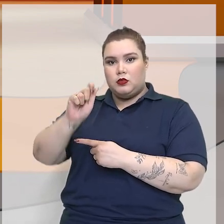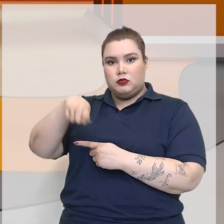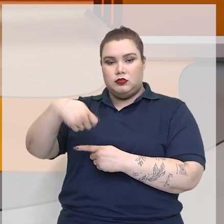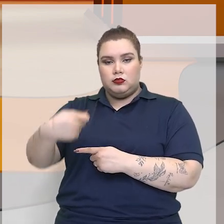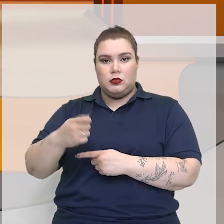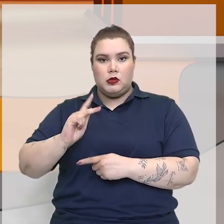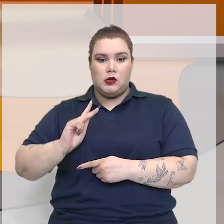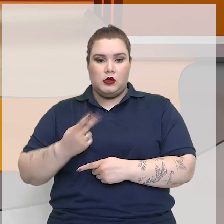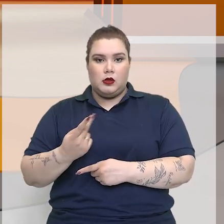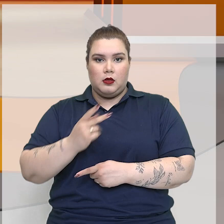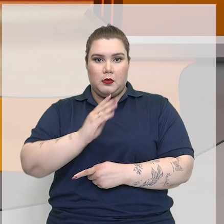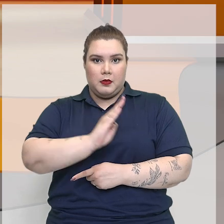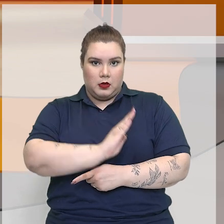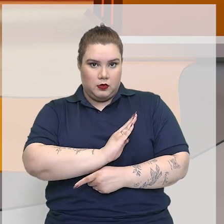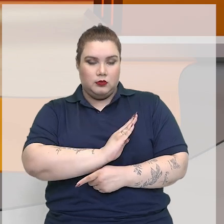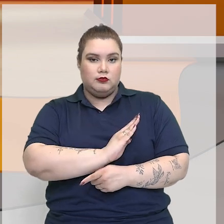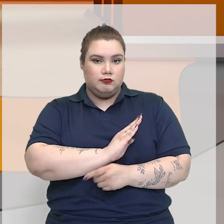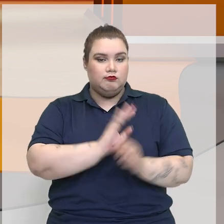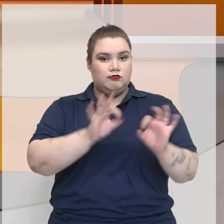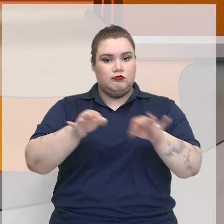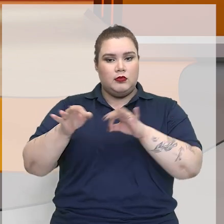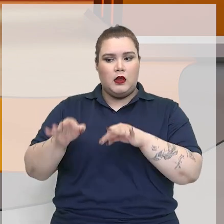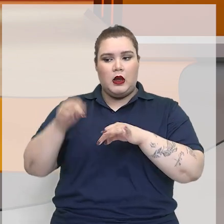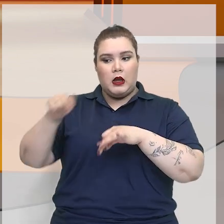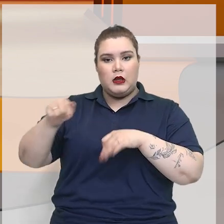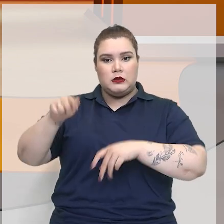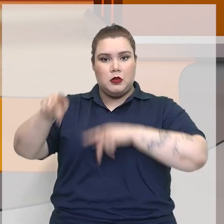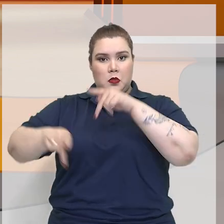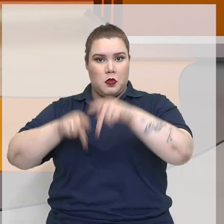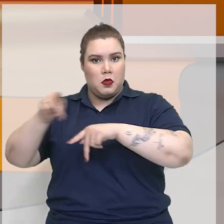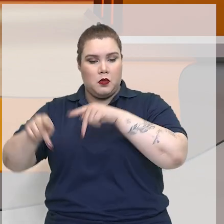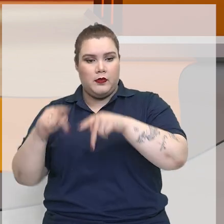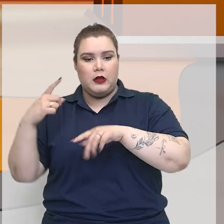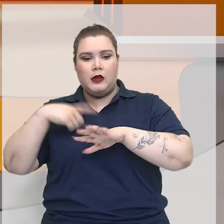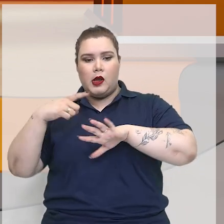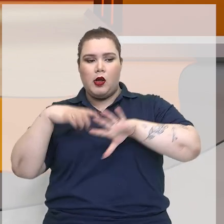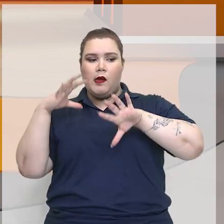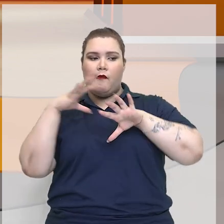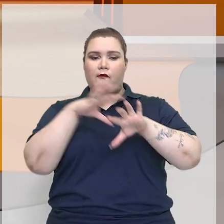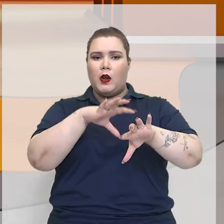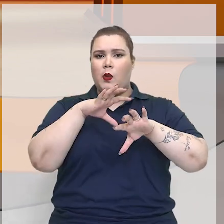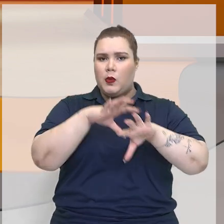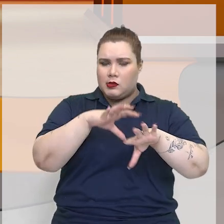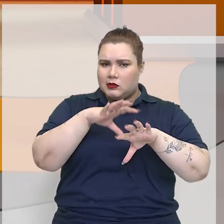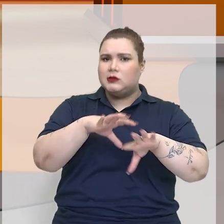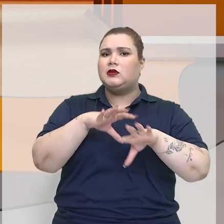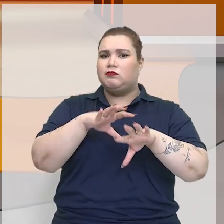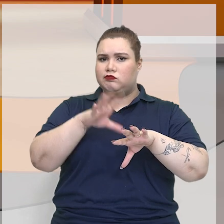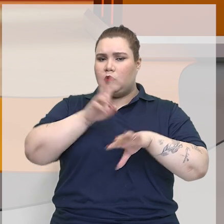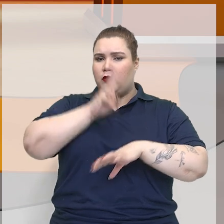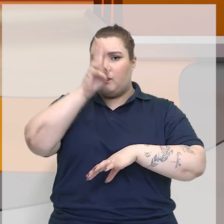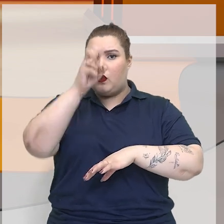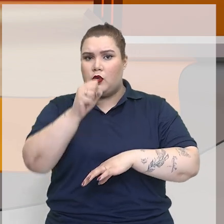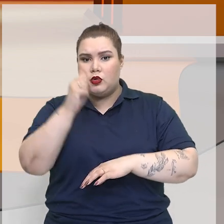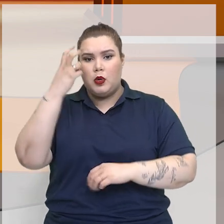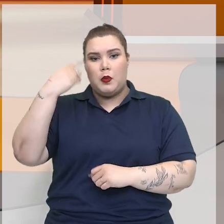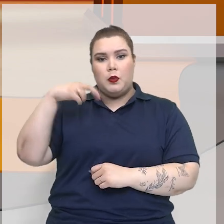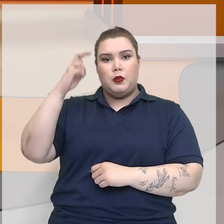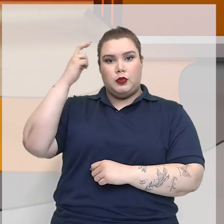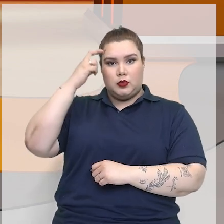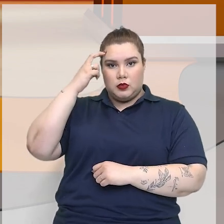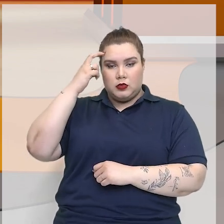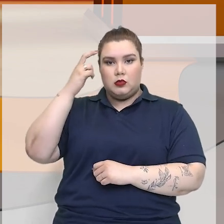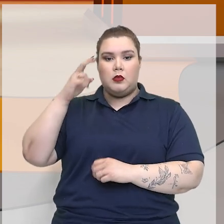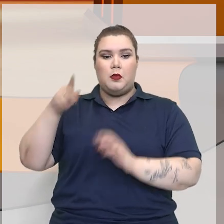né, influenciar, né, de modo muito forte a cultura